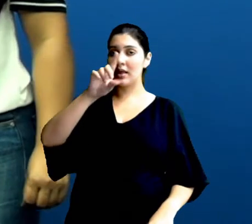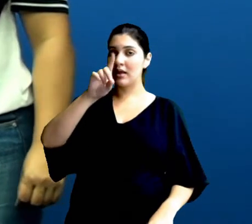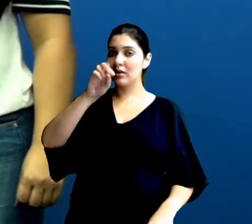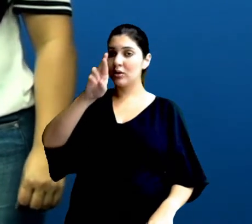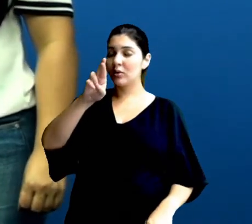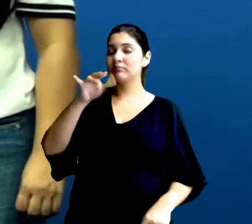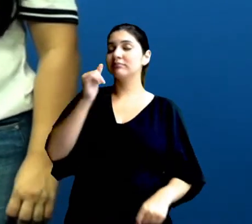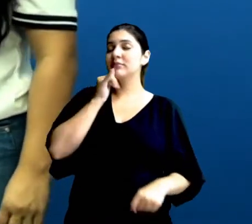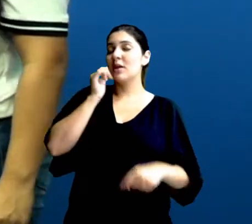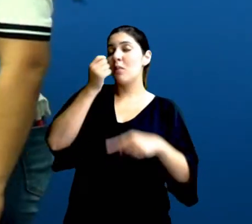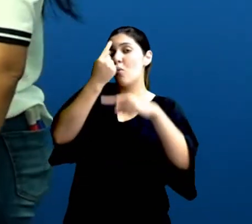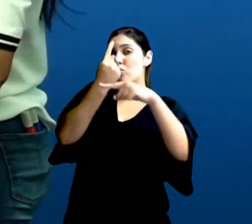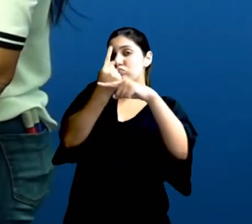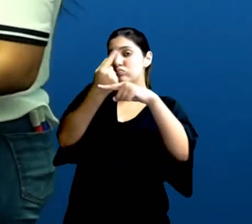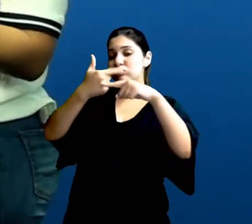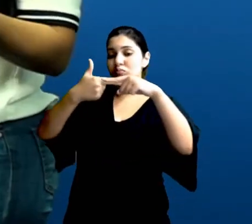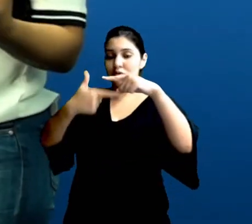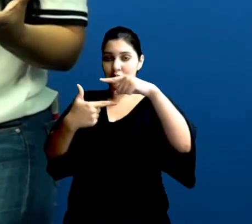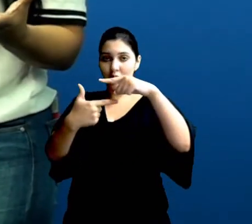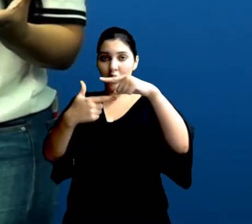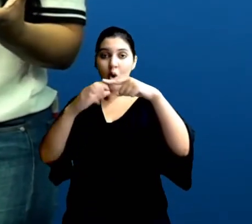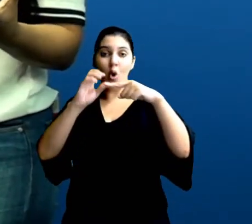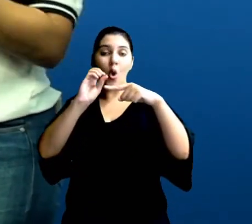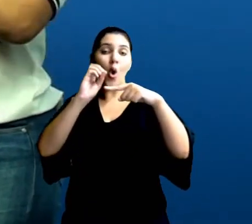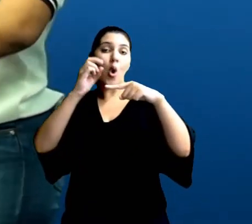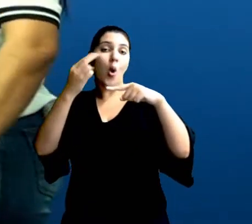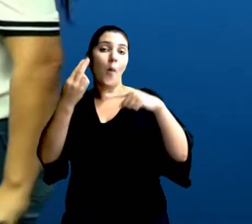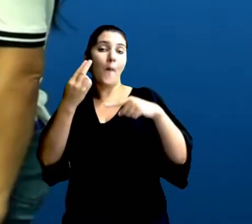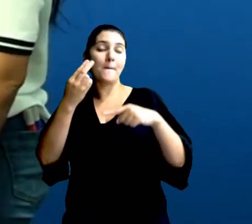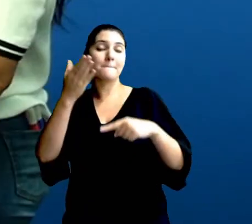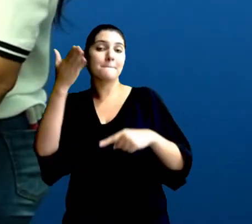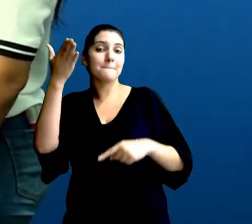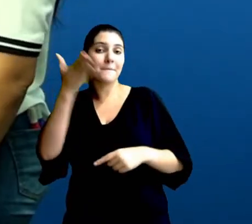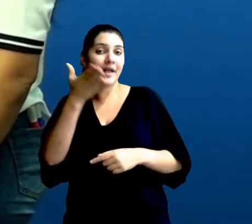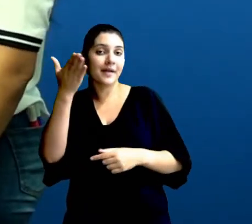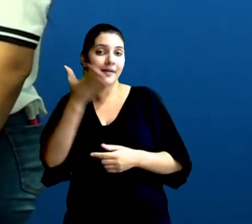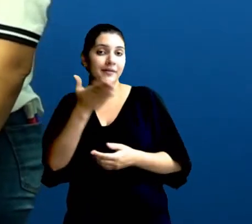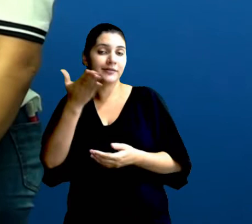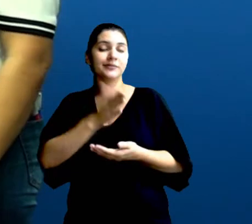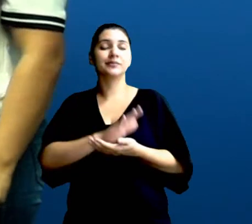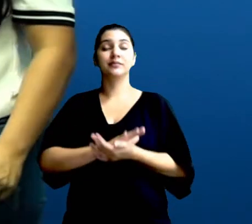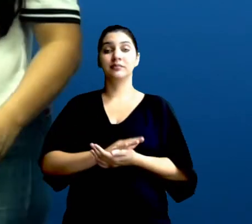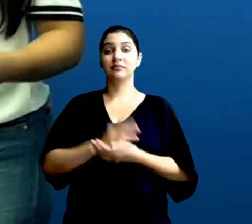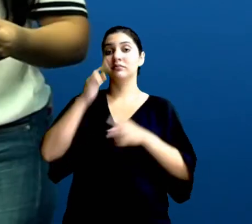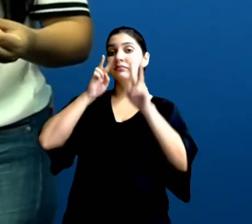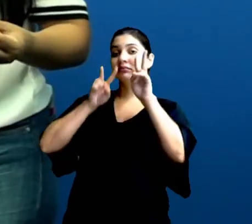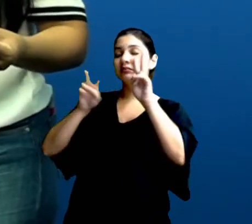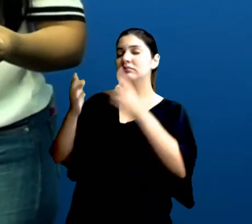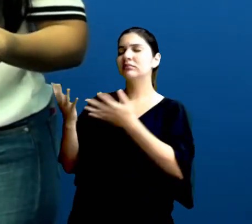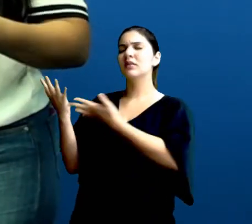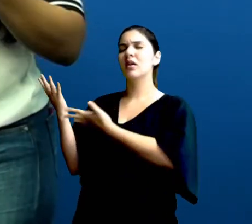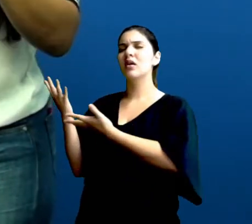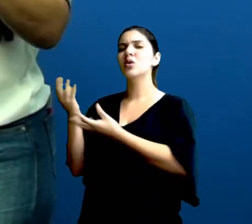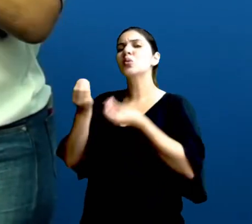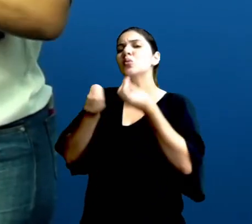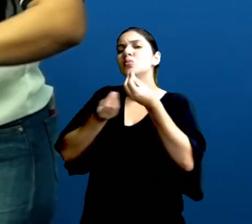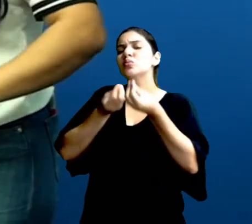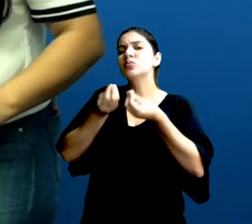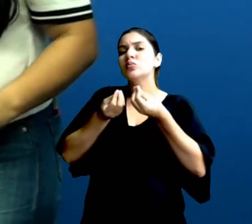1/2, tá certo? Ou meio. Então, olha aqui. E a